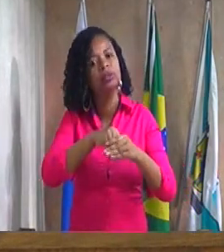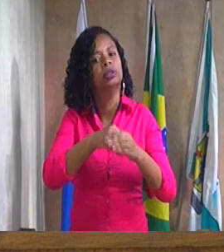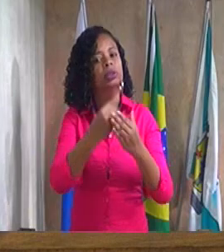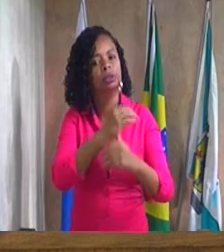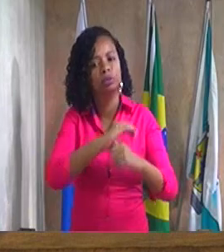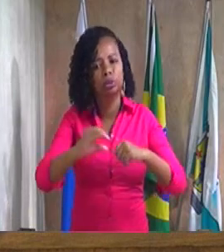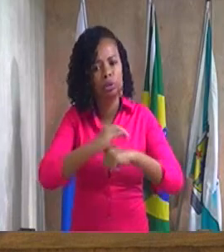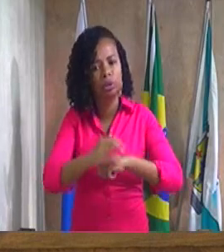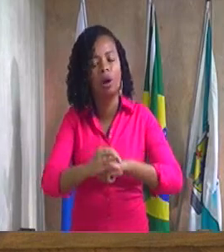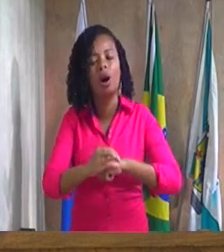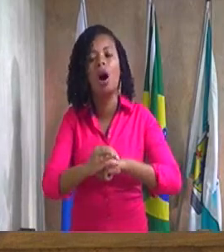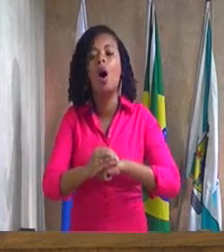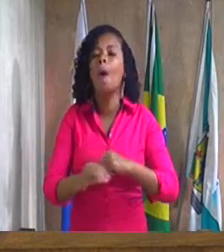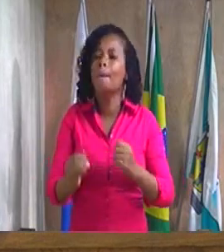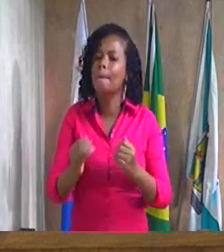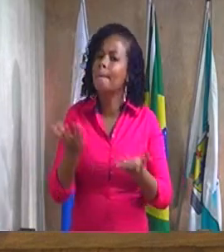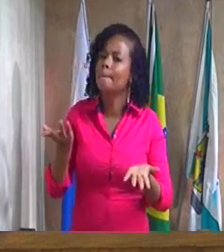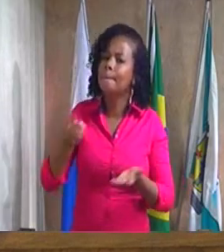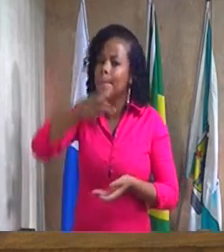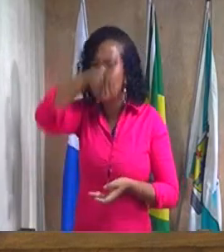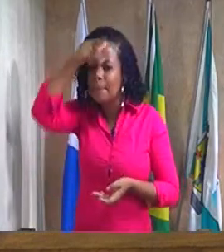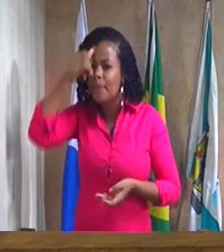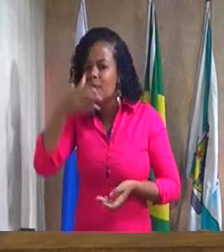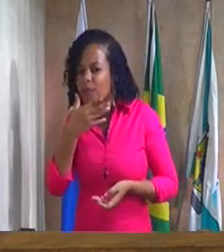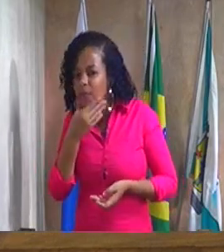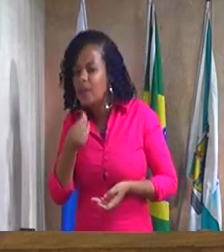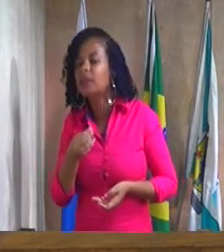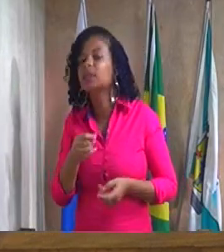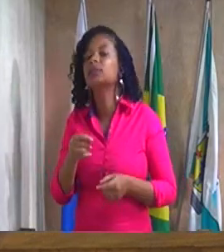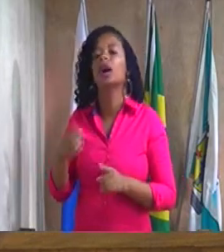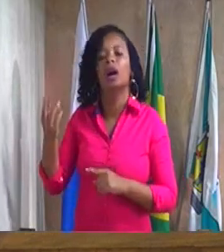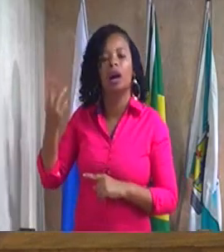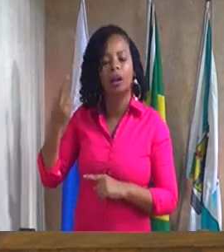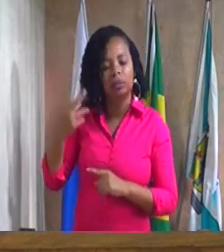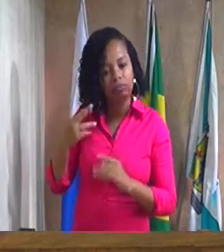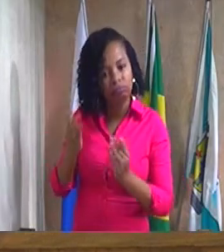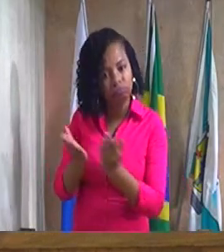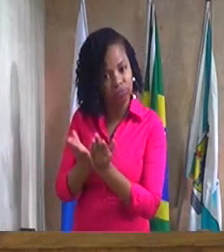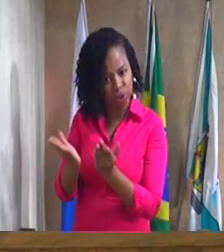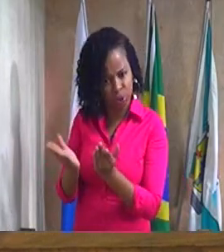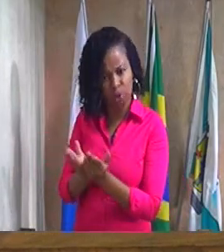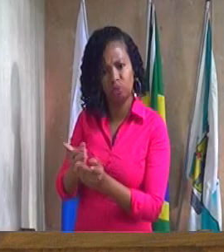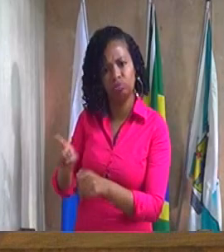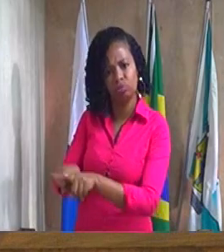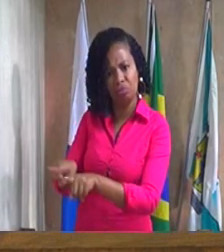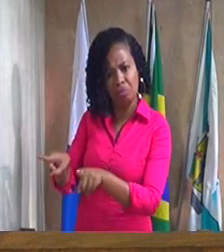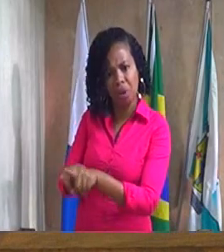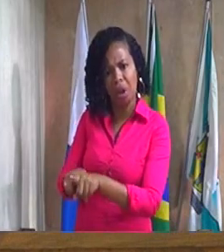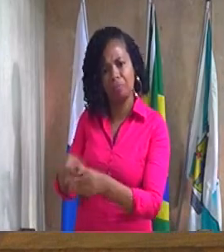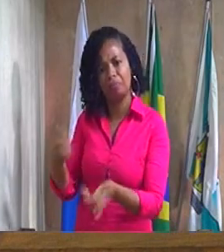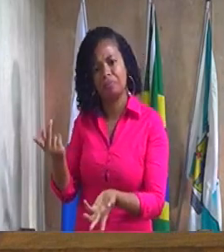embora evangélico, ele tem a sensibilidade